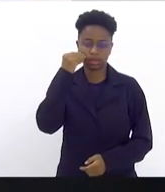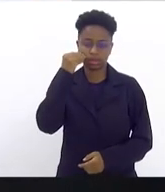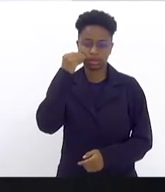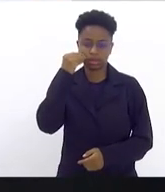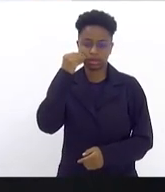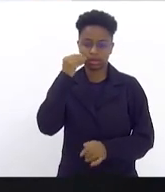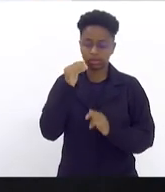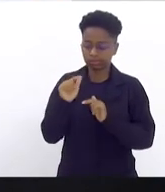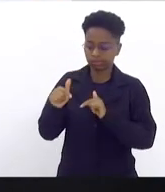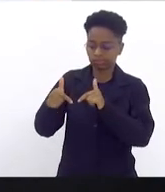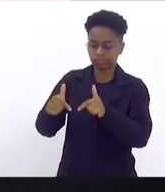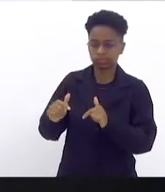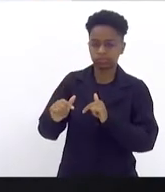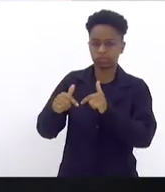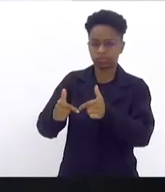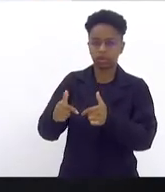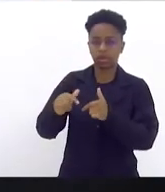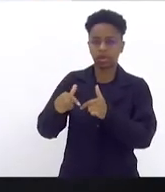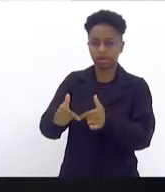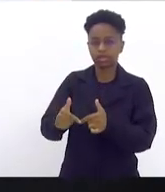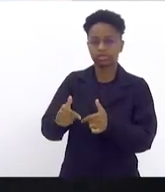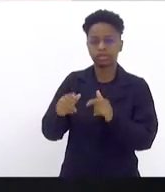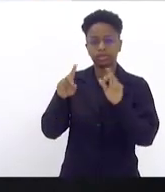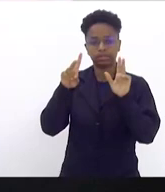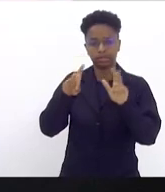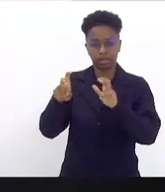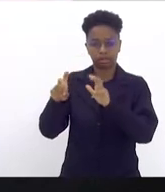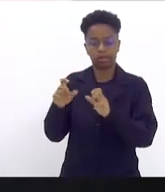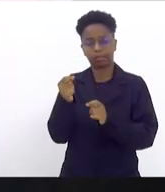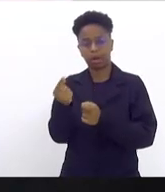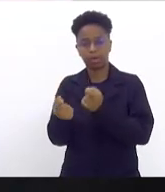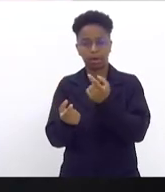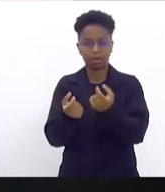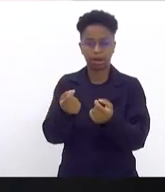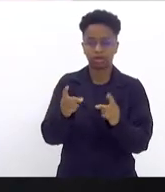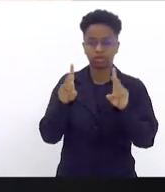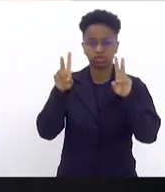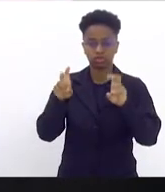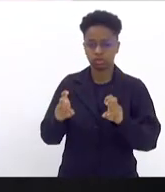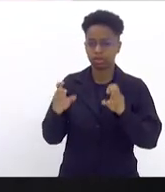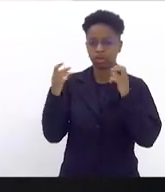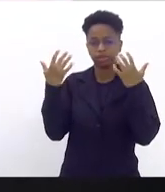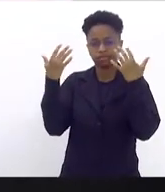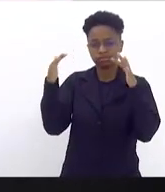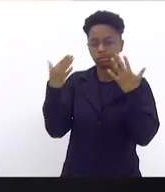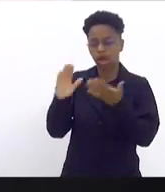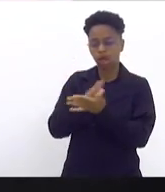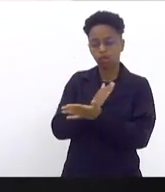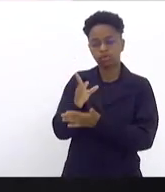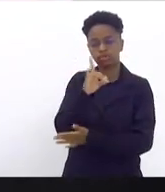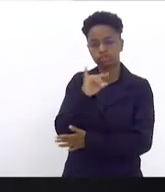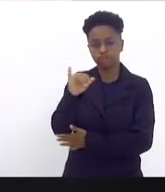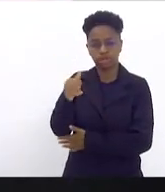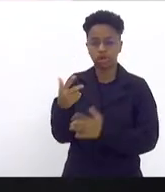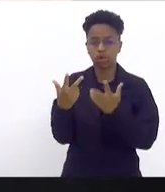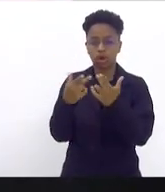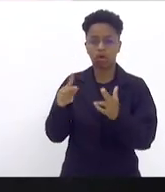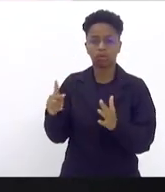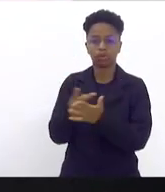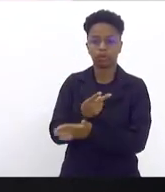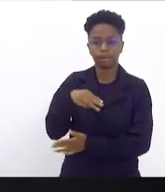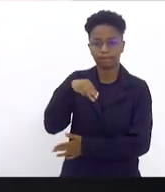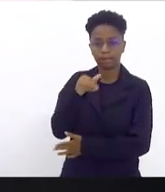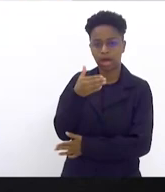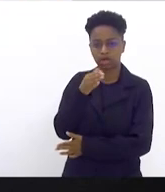realizar sessões extraordinárias temáticas sobre os temas que envolvem ali a celebração de determinadas datas, como foi em março